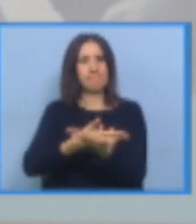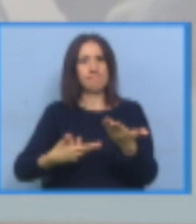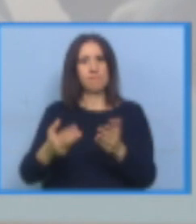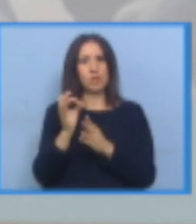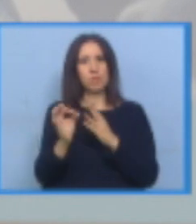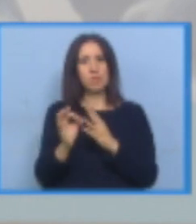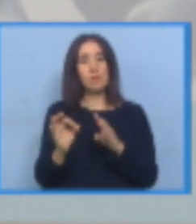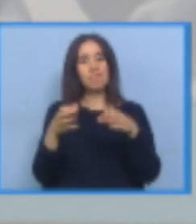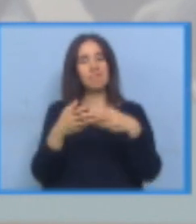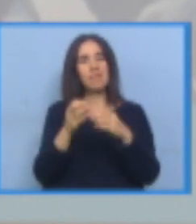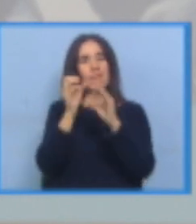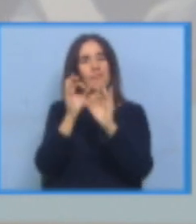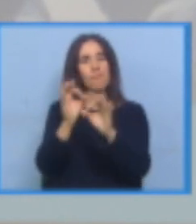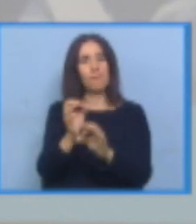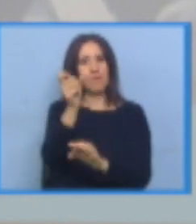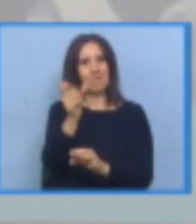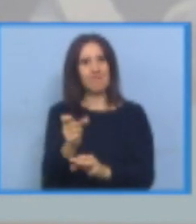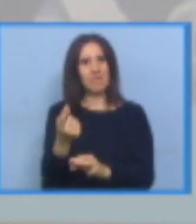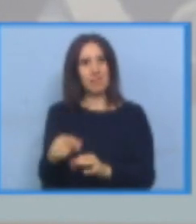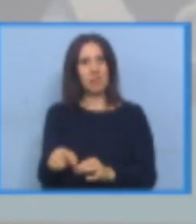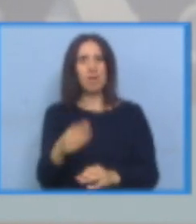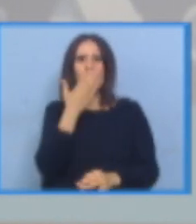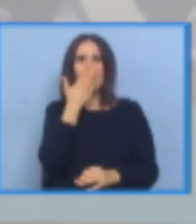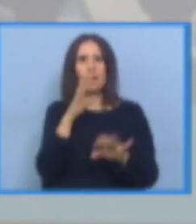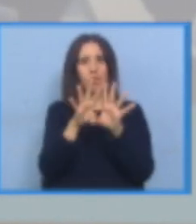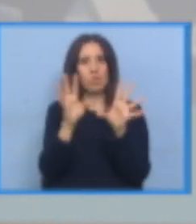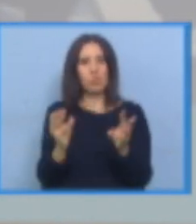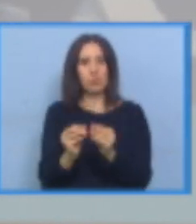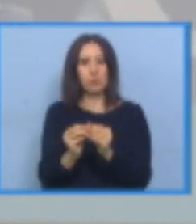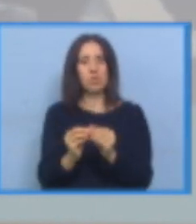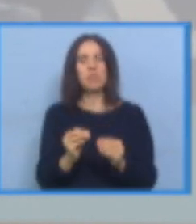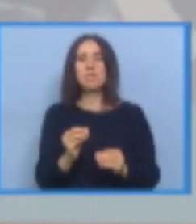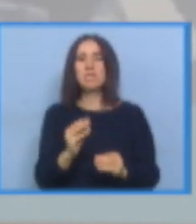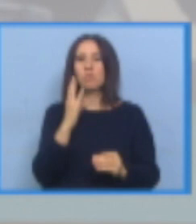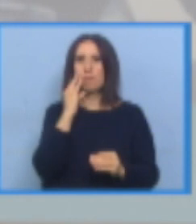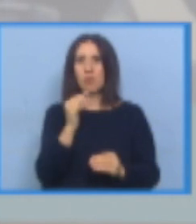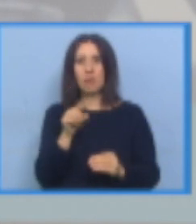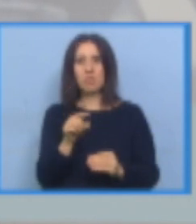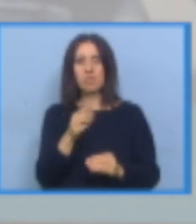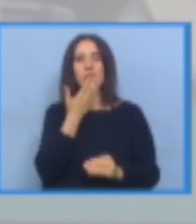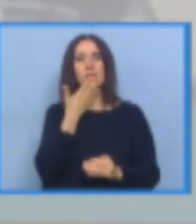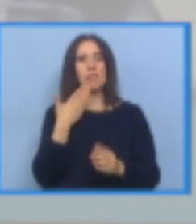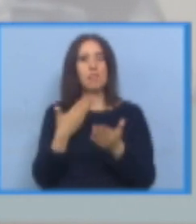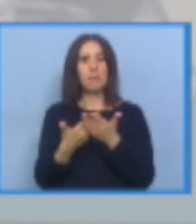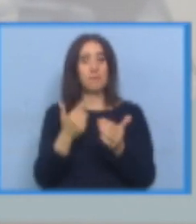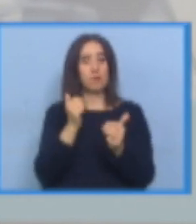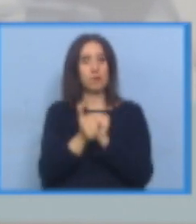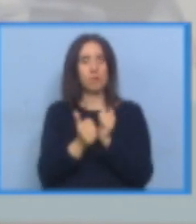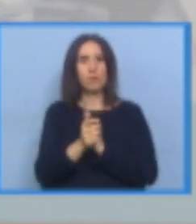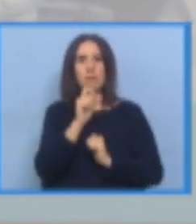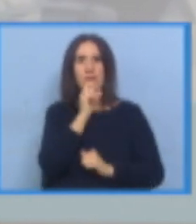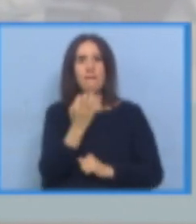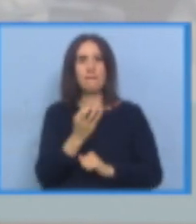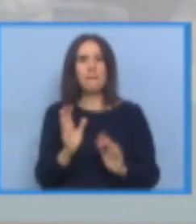ao serviço do outro, ao serviço da equipa, e portanto funciona como um todo. E acho que esta ferramenta, o desporto, pode